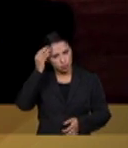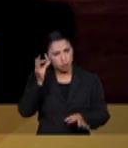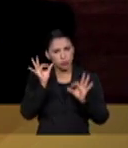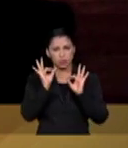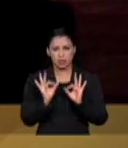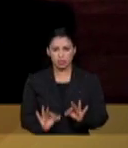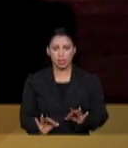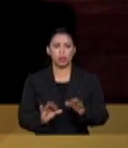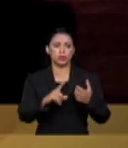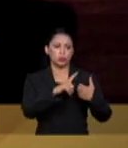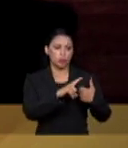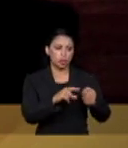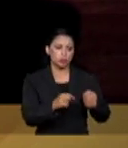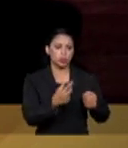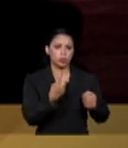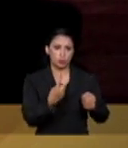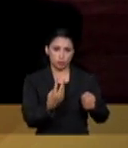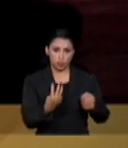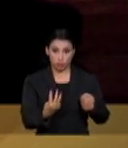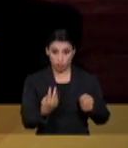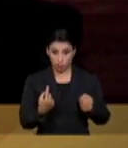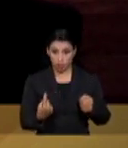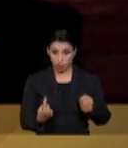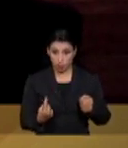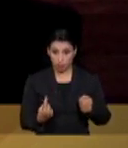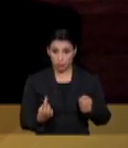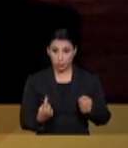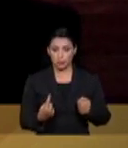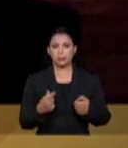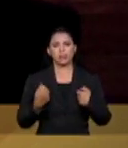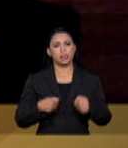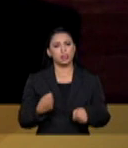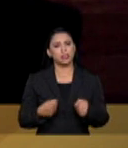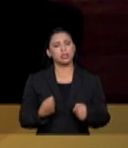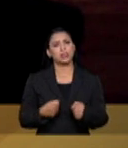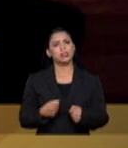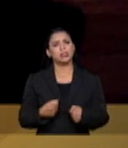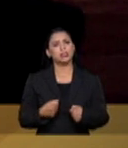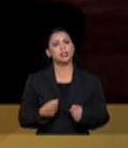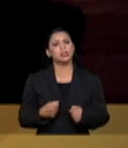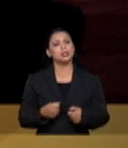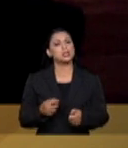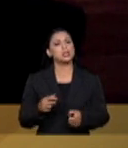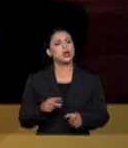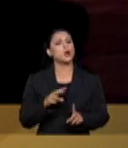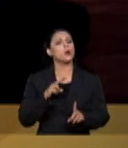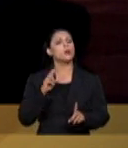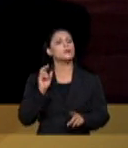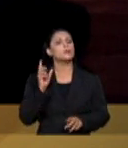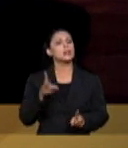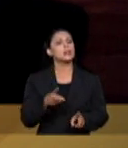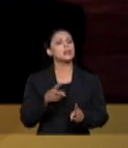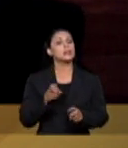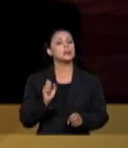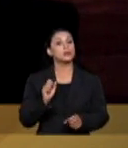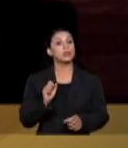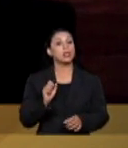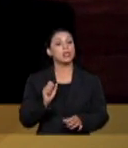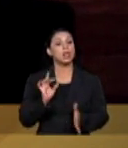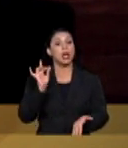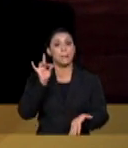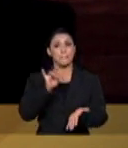aplicação do artigo 231 deve levar em consideração o princípio da máxima eficácia